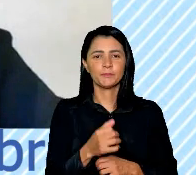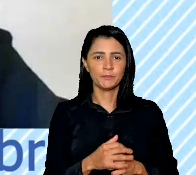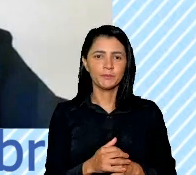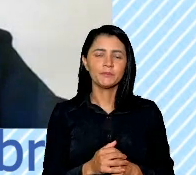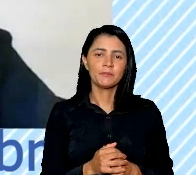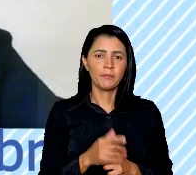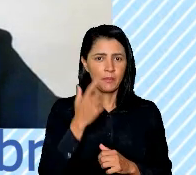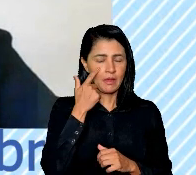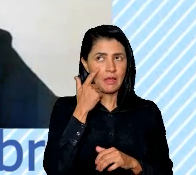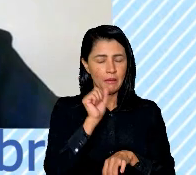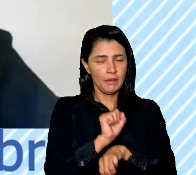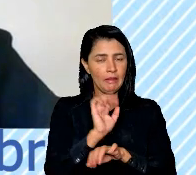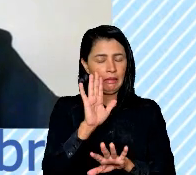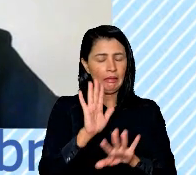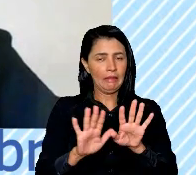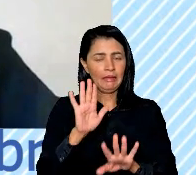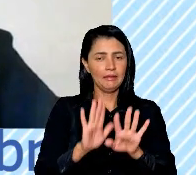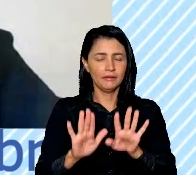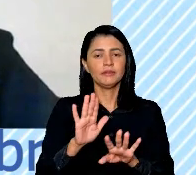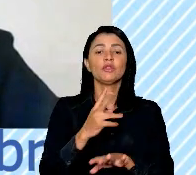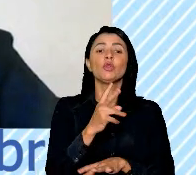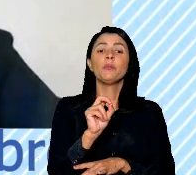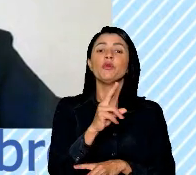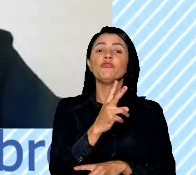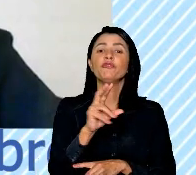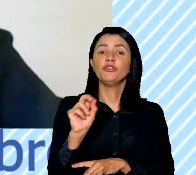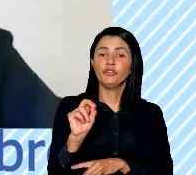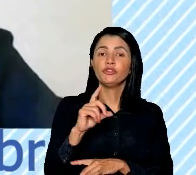peraí que agora me perdi nos dados. Em 2020, tivemos